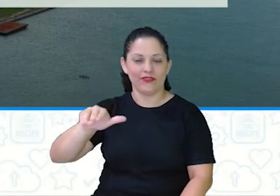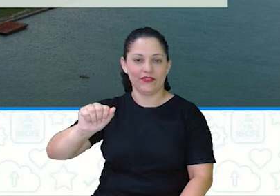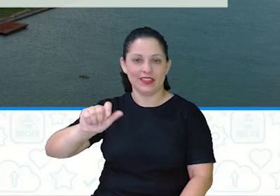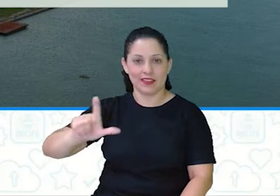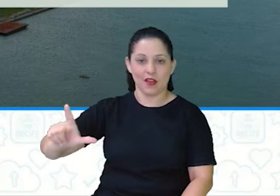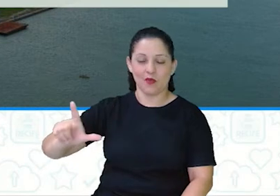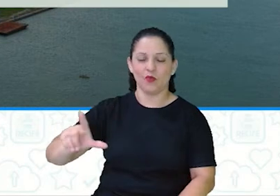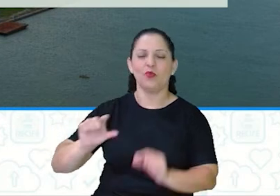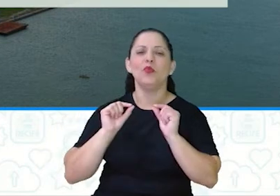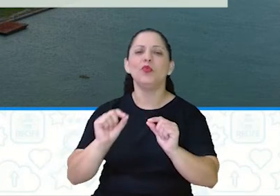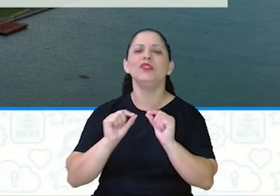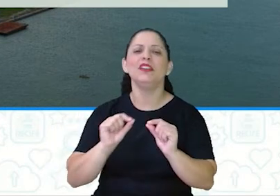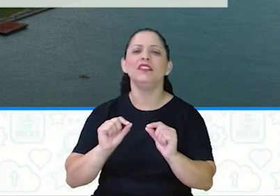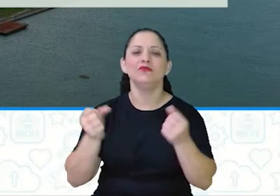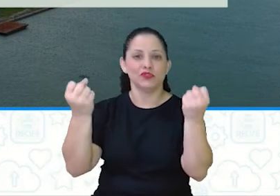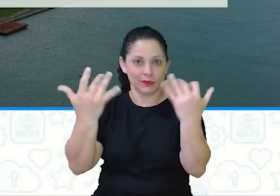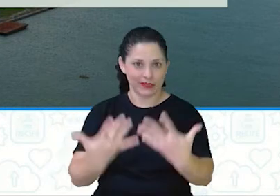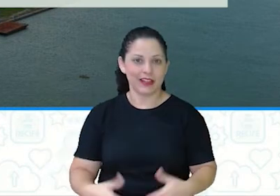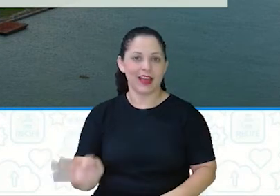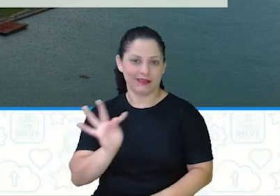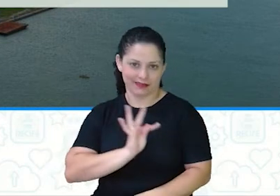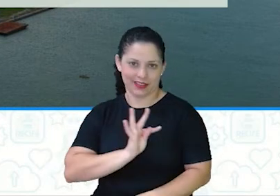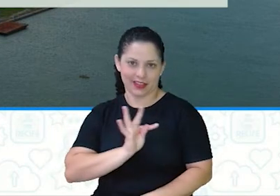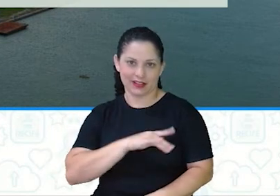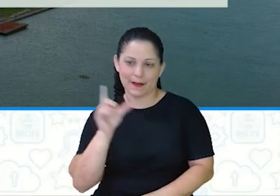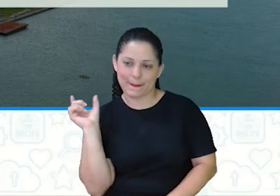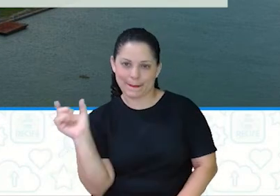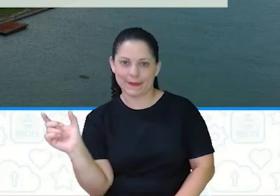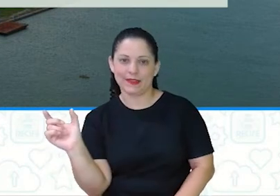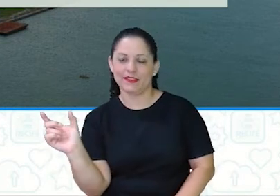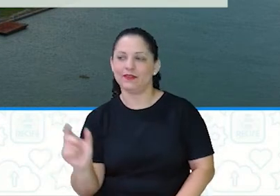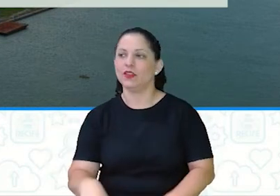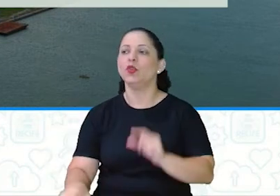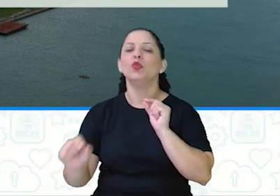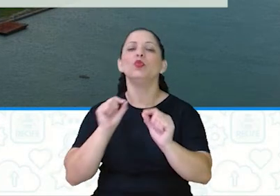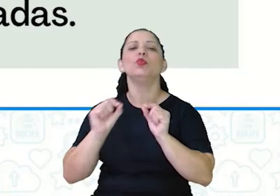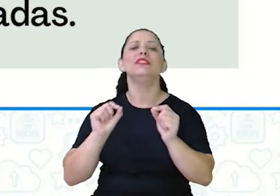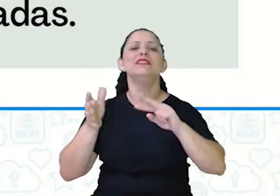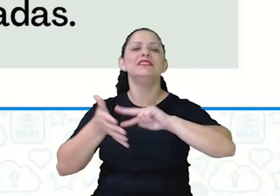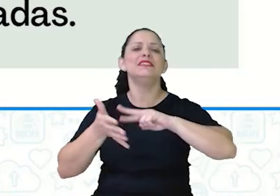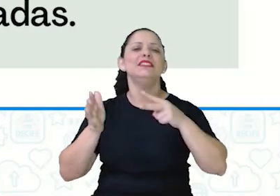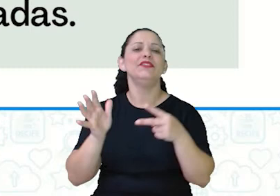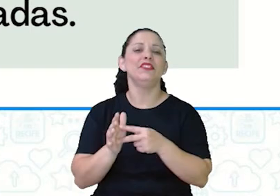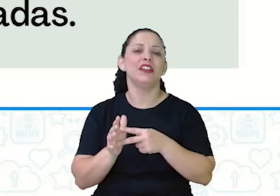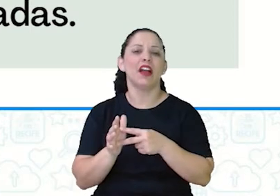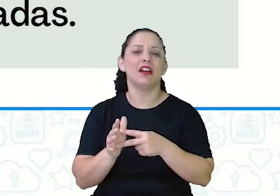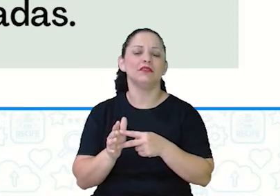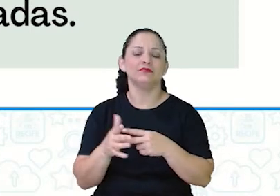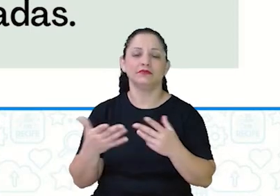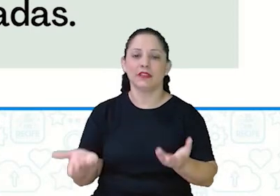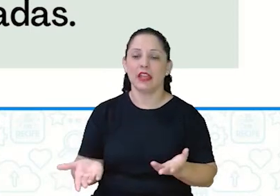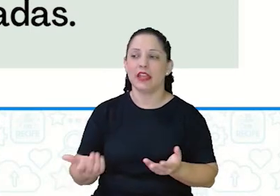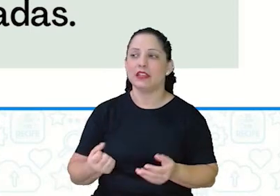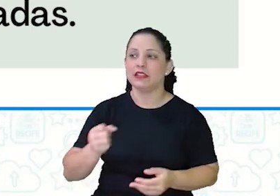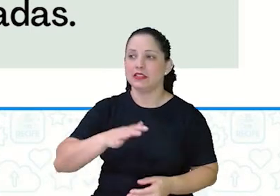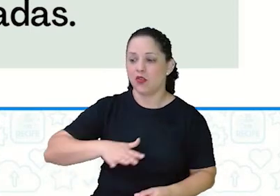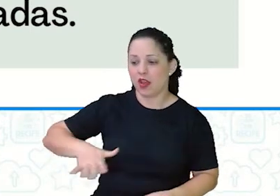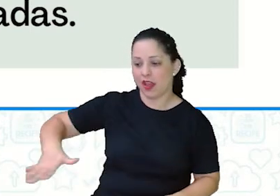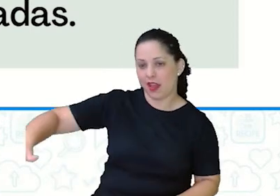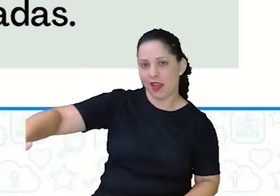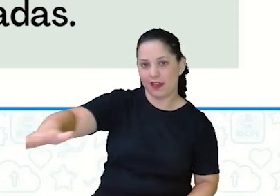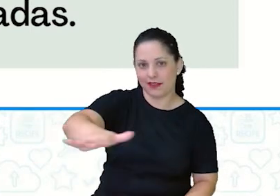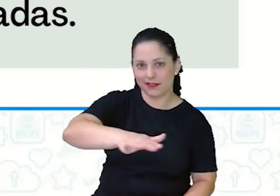porque eu vou estar explicando o que são esses termos. O que significa uma planície aluvial? Essas planícies são